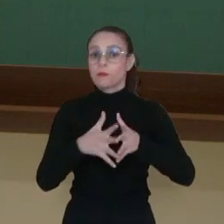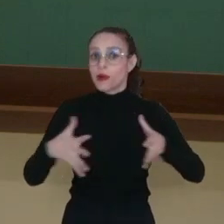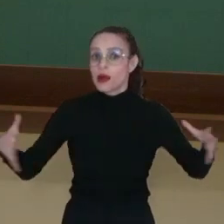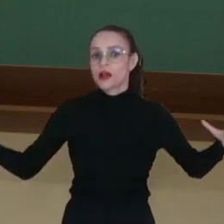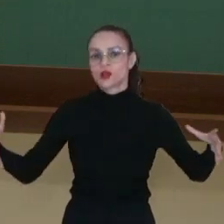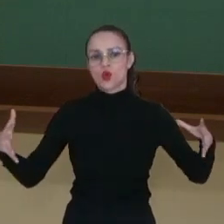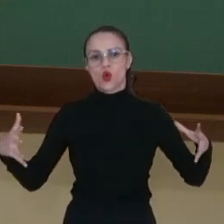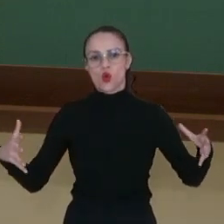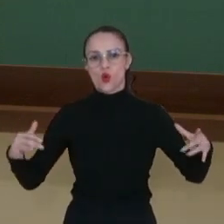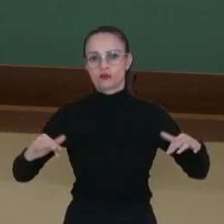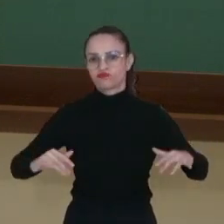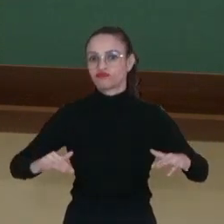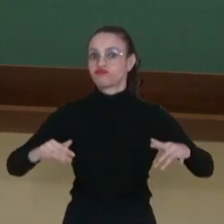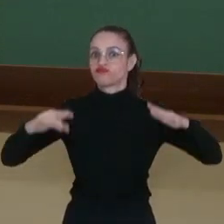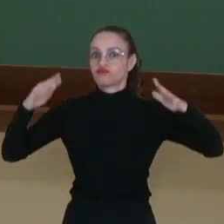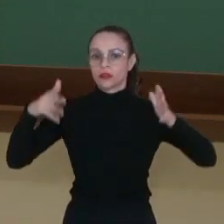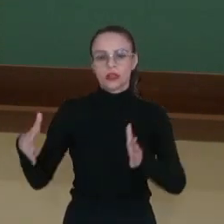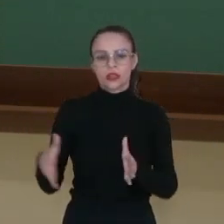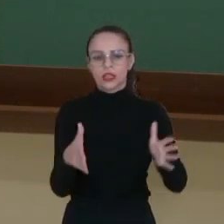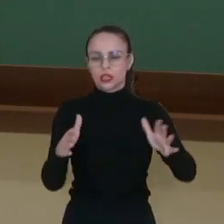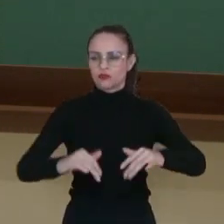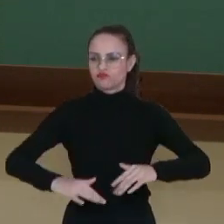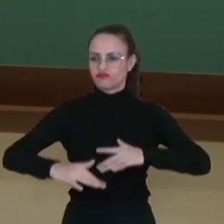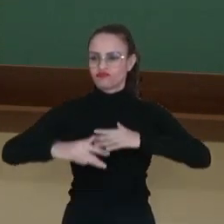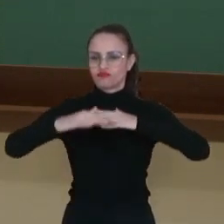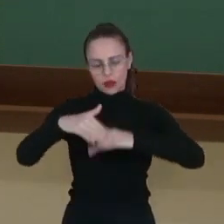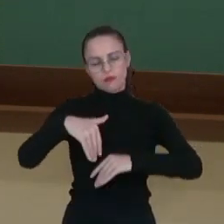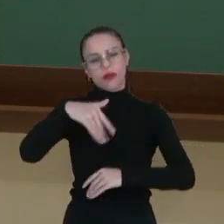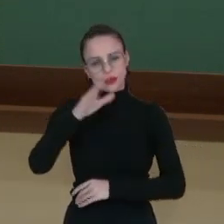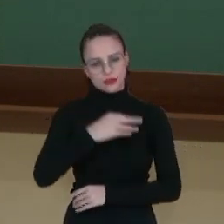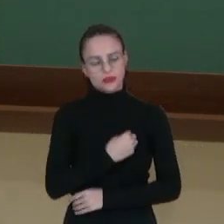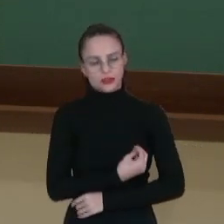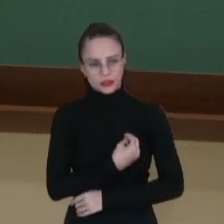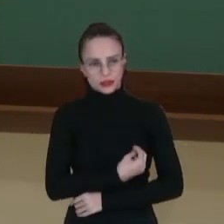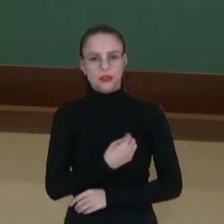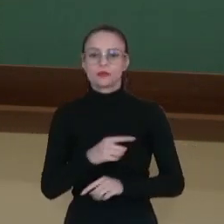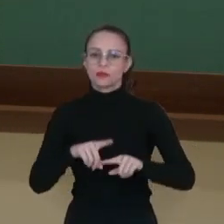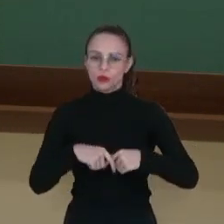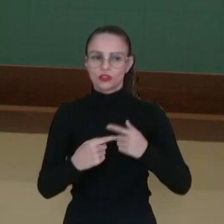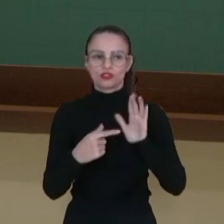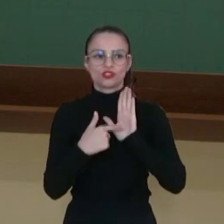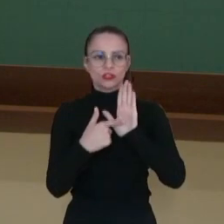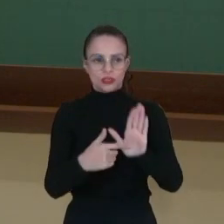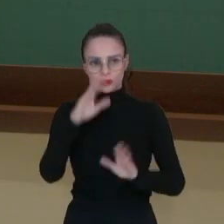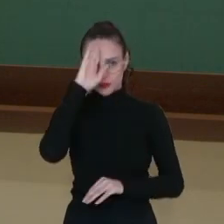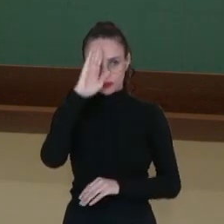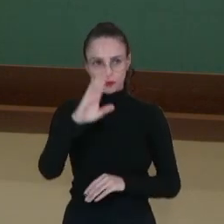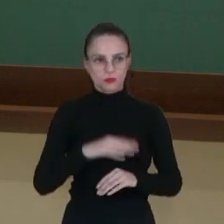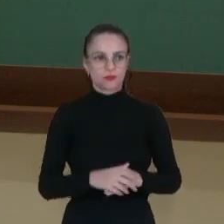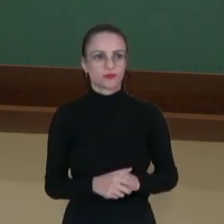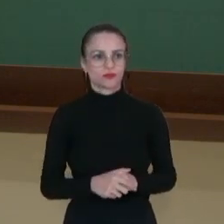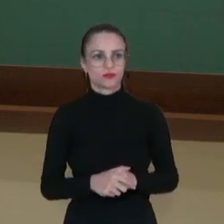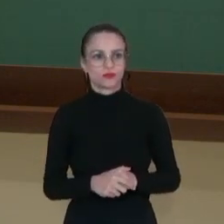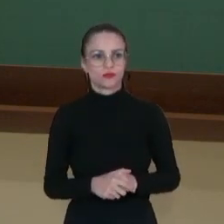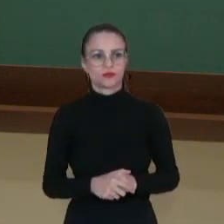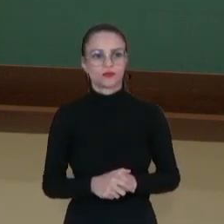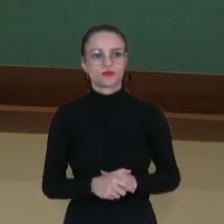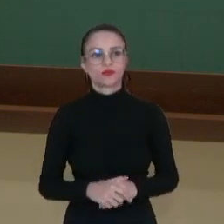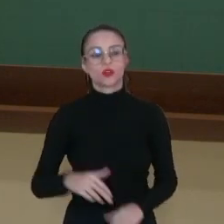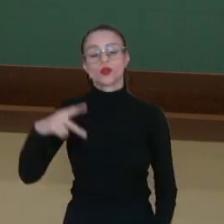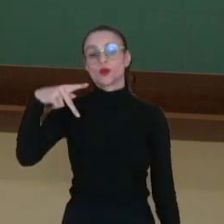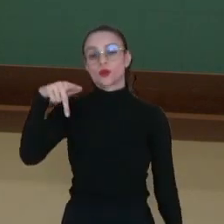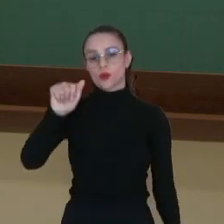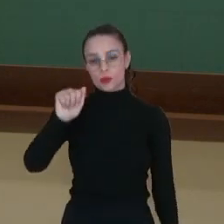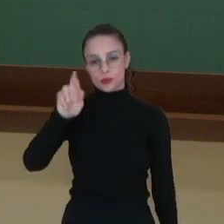em volume de água, os rios são maiores que estão presentes ali. Por isso a gente destacou no nosso mapa, tá? A bacia hidrográfica